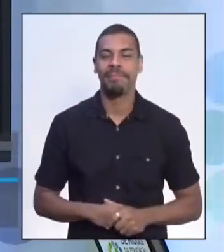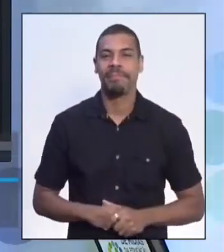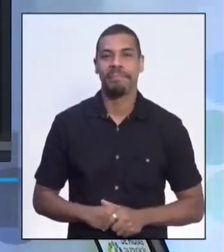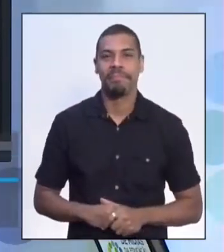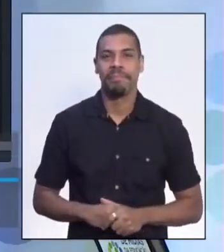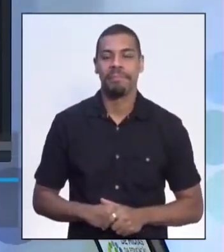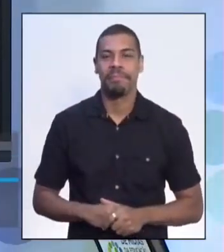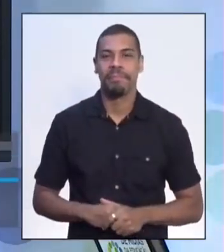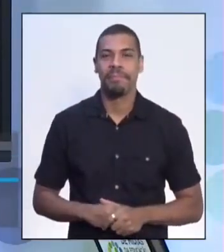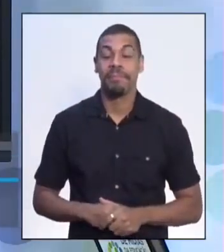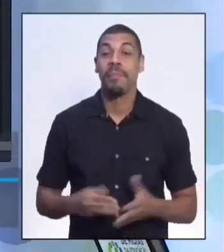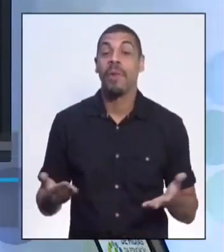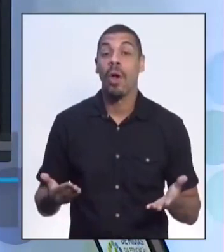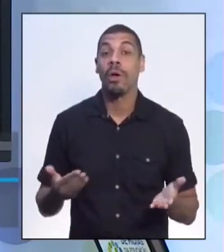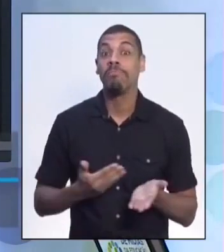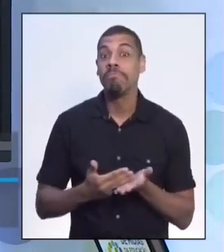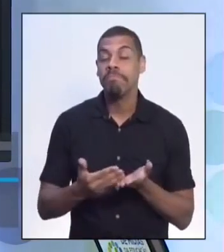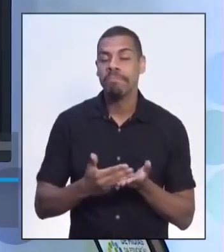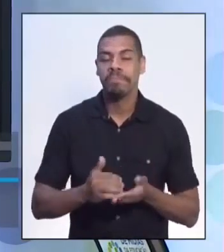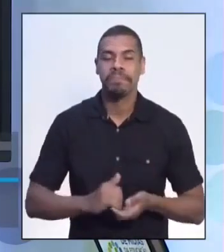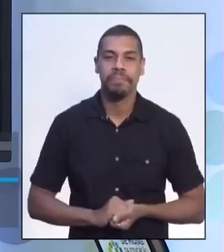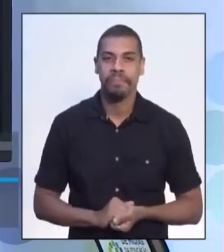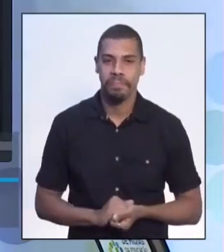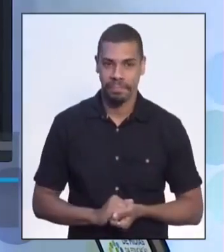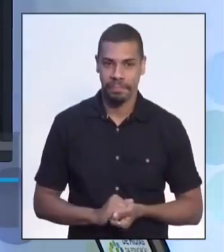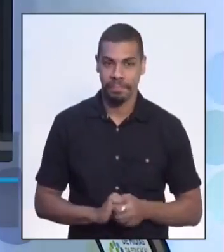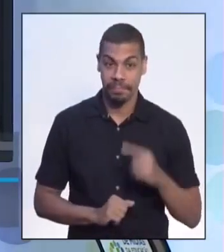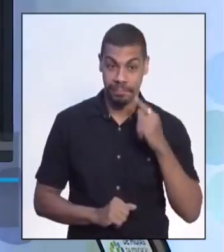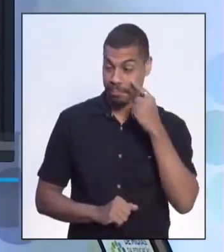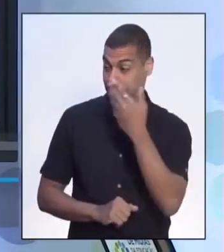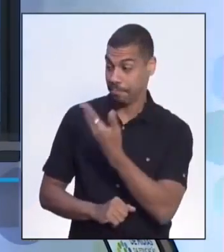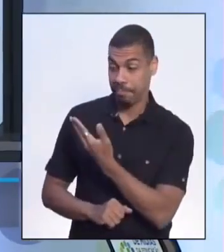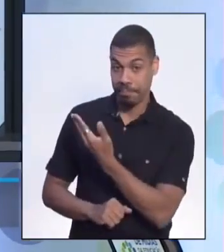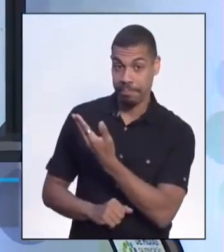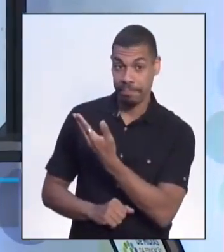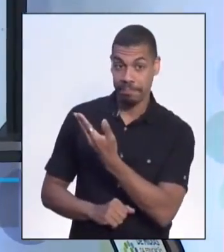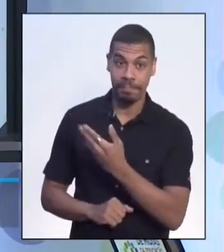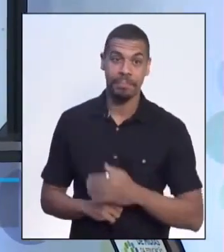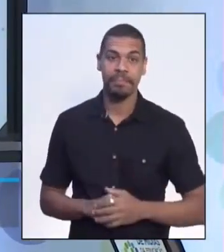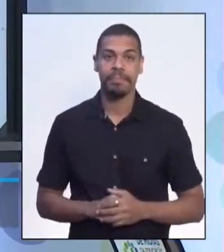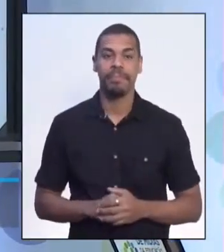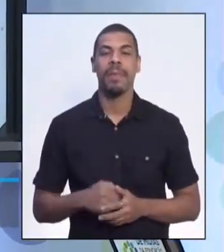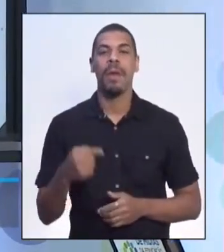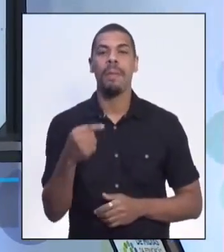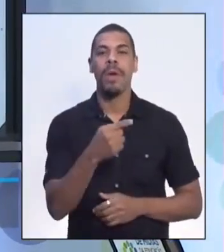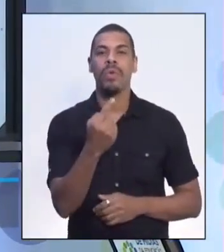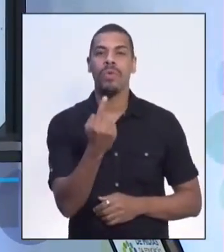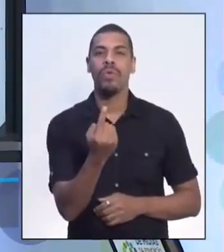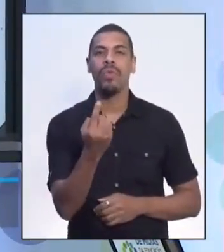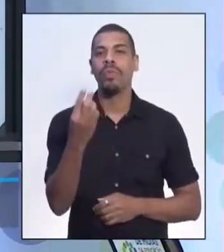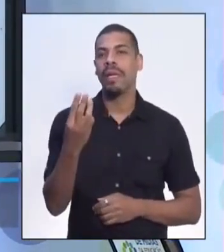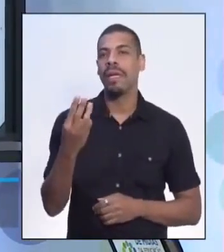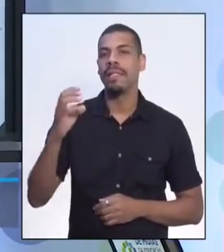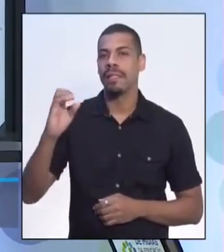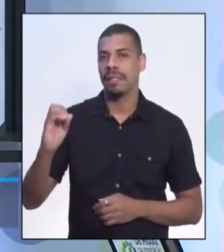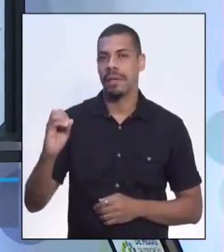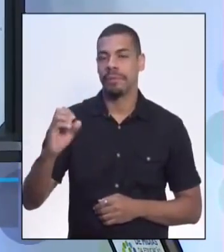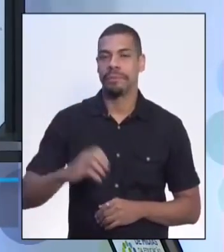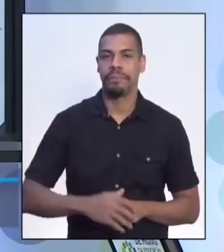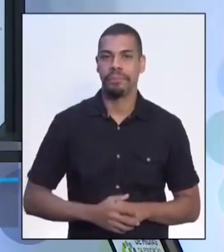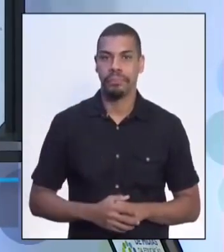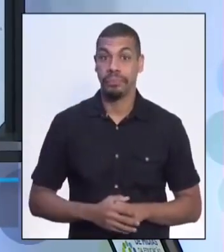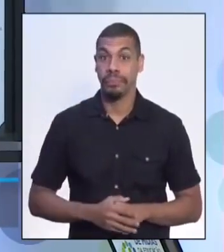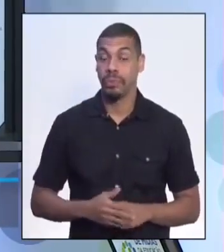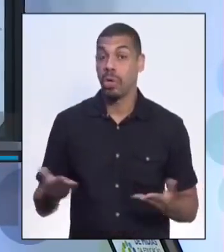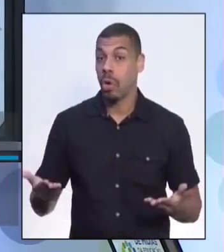bem? Muito bem. Pessoal, vamos aqui. Nós temos as raízes menos 1, 3 e 0. Então, o que eu